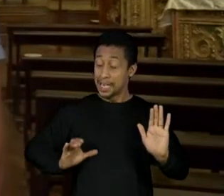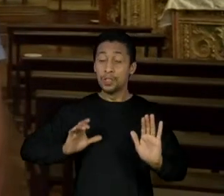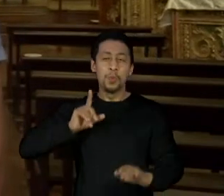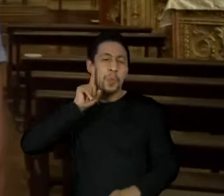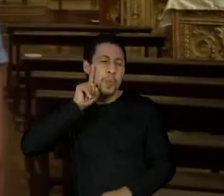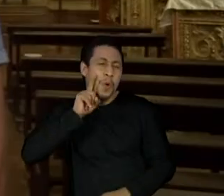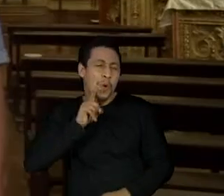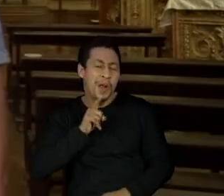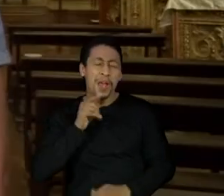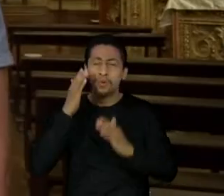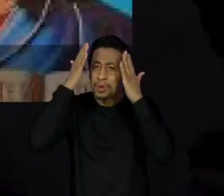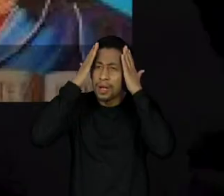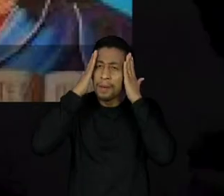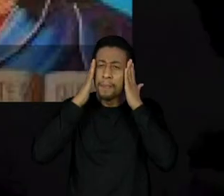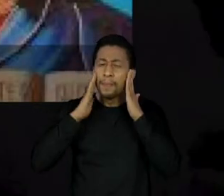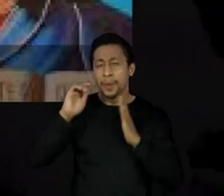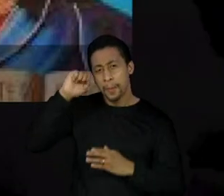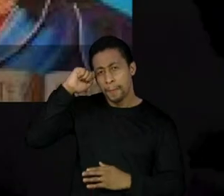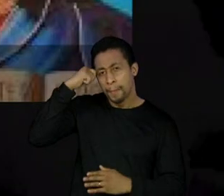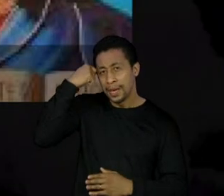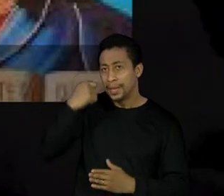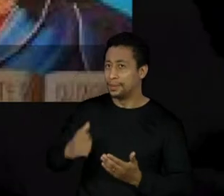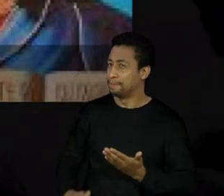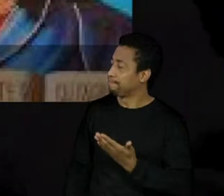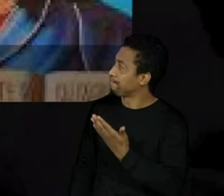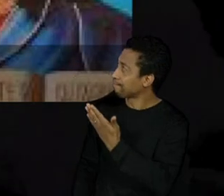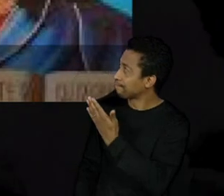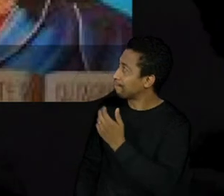Cristo com cabelos negros,